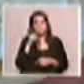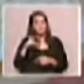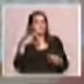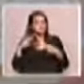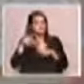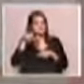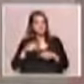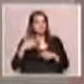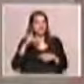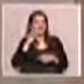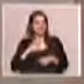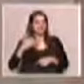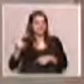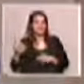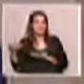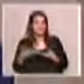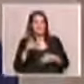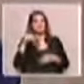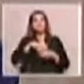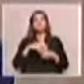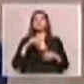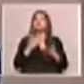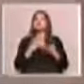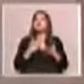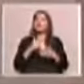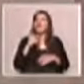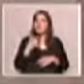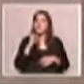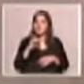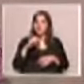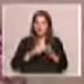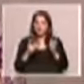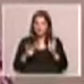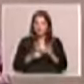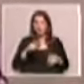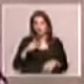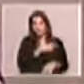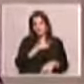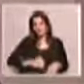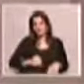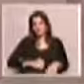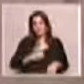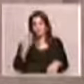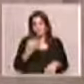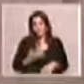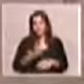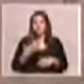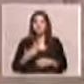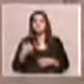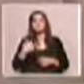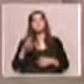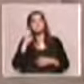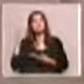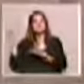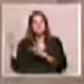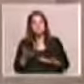no discurso da nossa próxima convidada, integra a Escola Superior de Biotecnologia da Universidade Católica Portuguesa no Porto, Manuela Pintado. Olá, boa tarde, bem-vinda ao nosso programa.